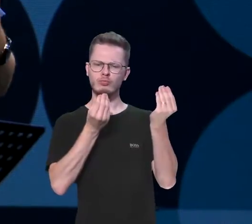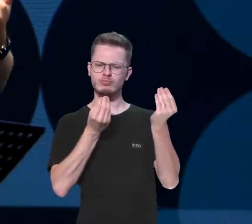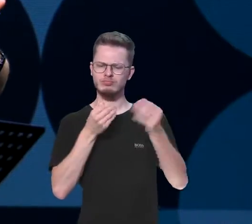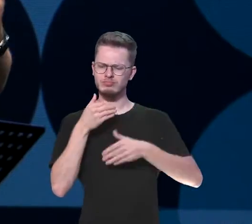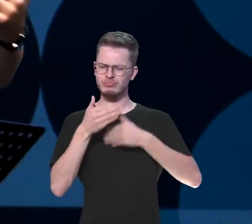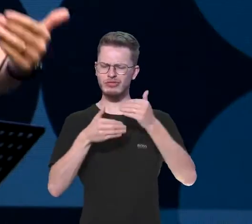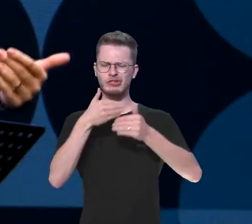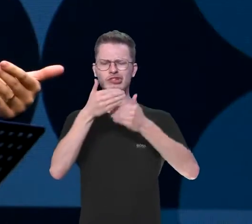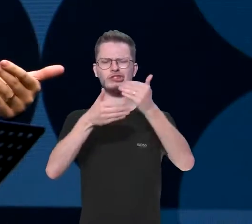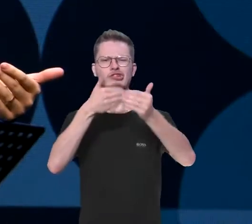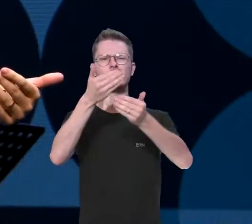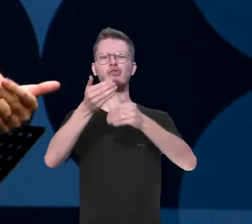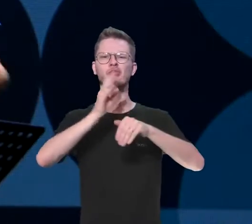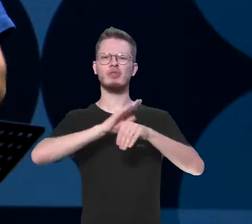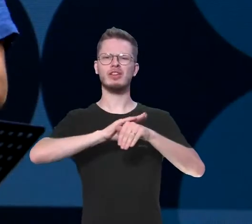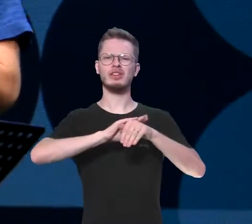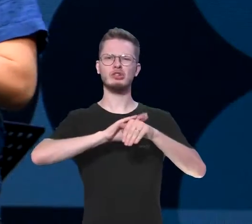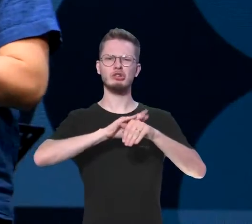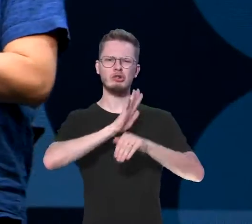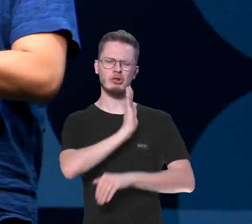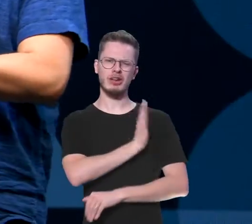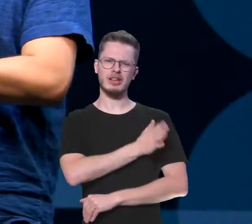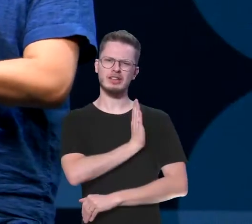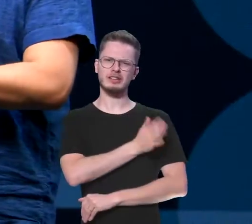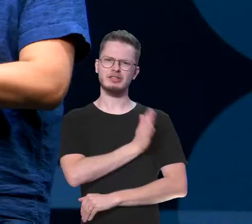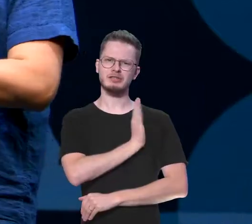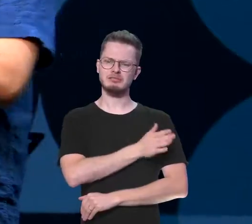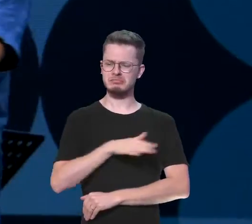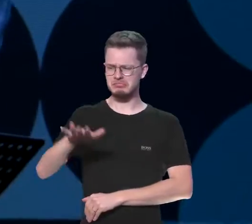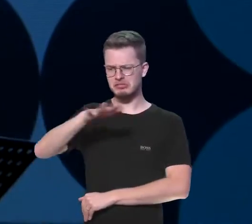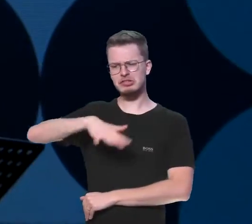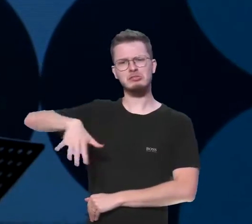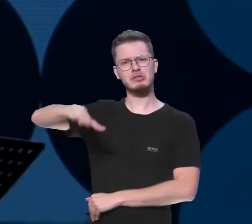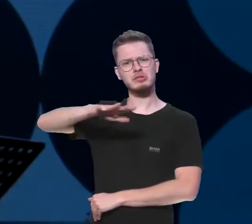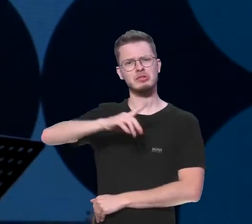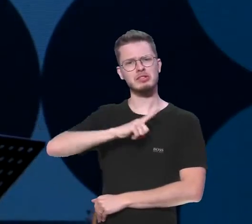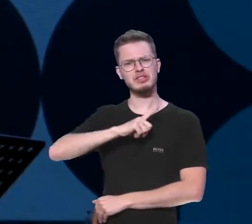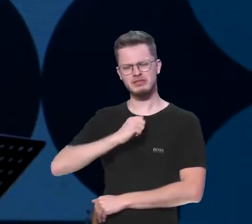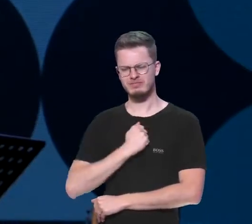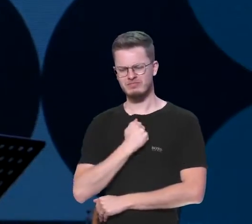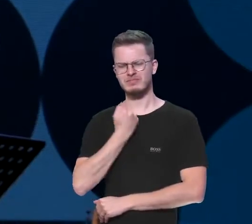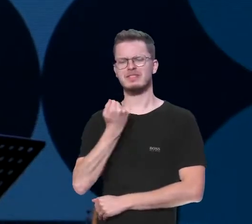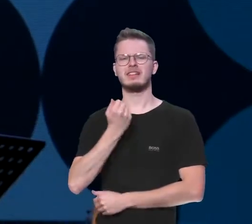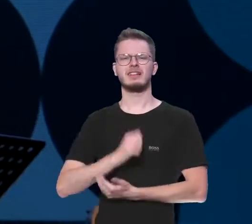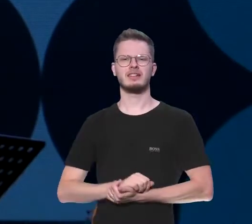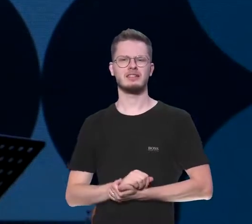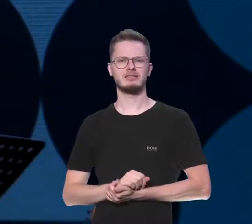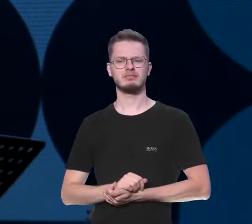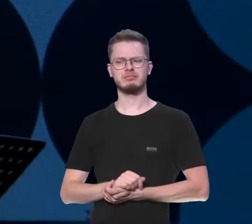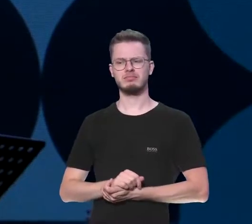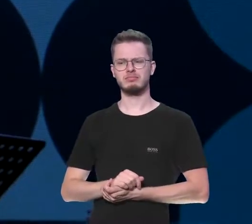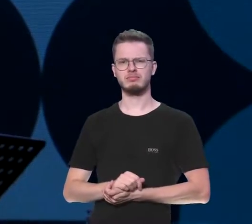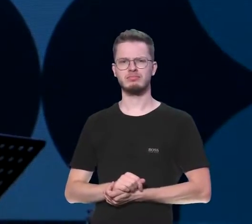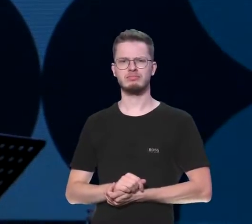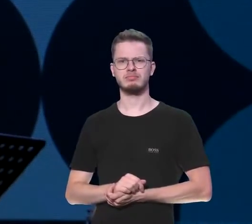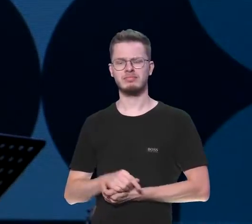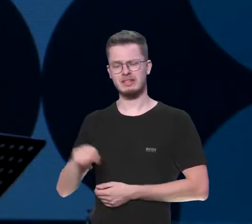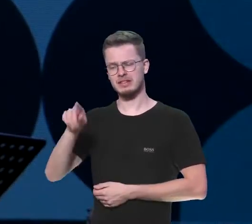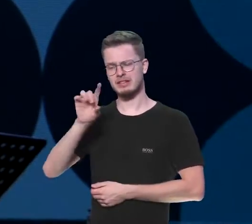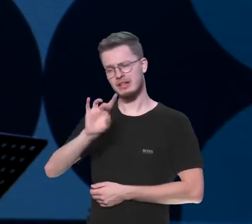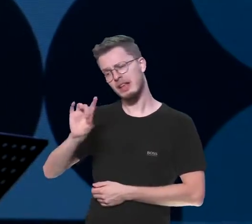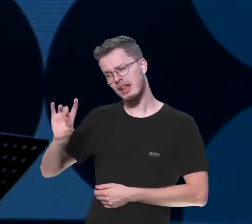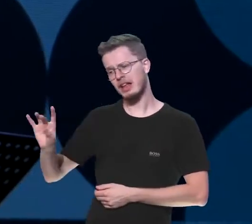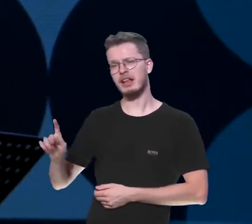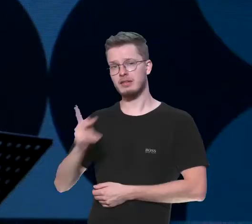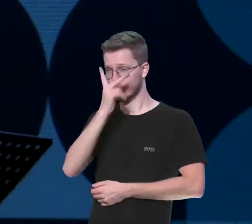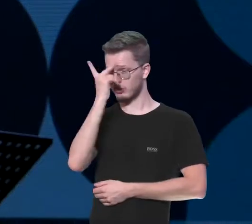desenvolveu as doenças cardíacas nas pessoas que sofriam com essas coisas, em especial aquelas que tinham dificuldade de